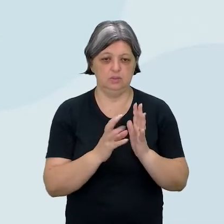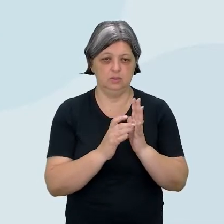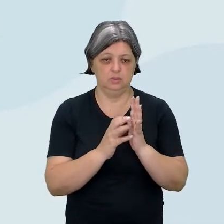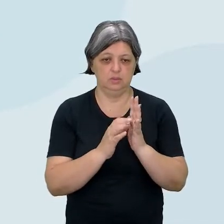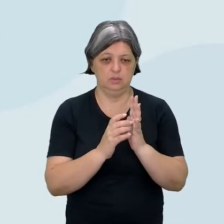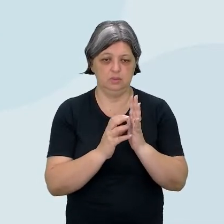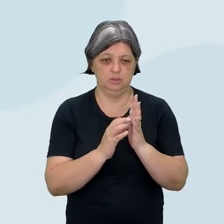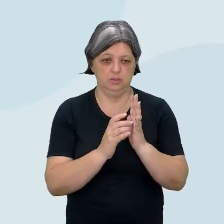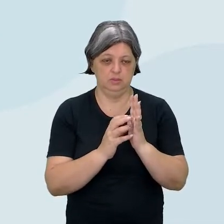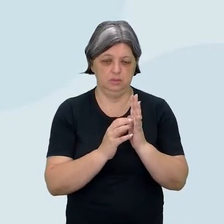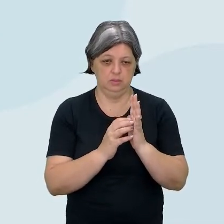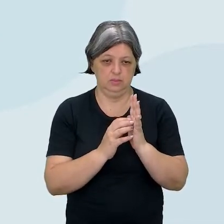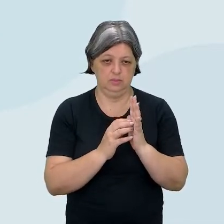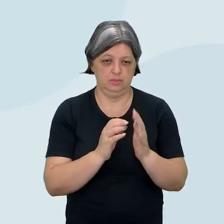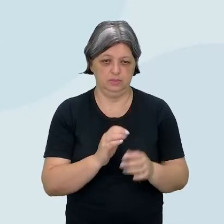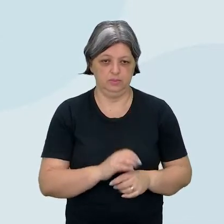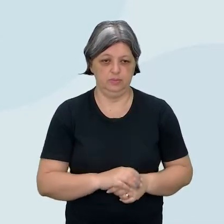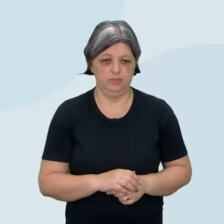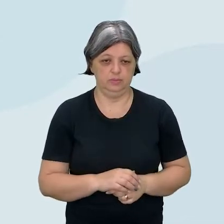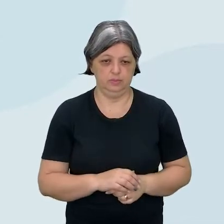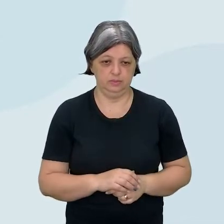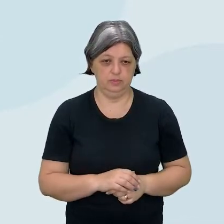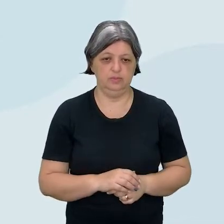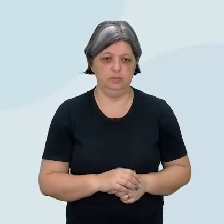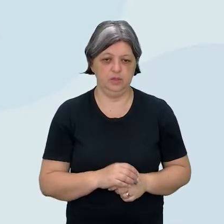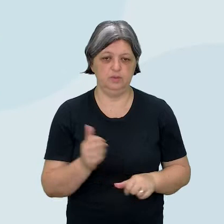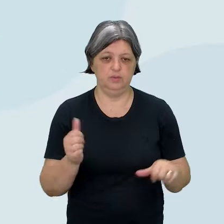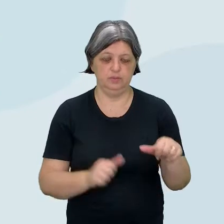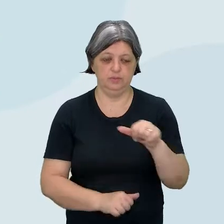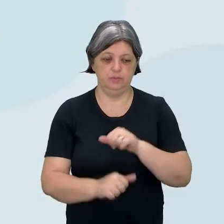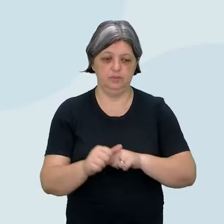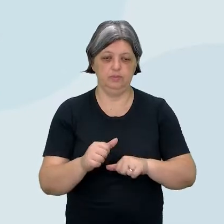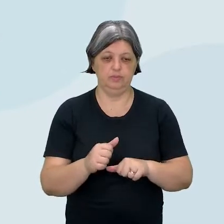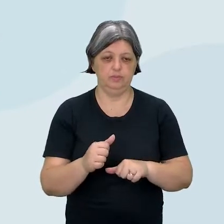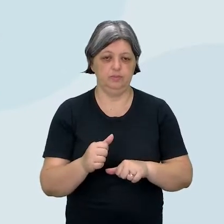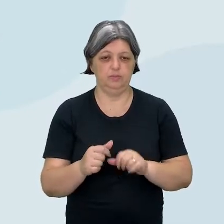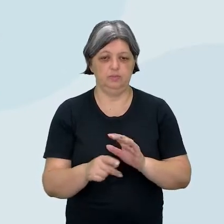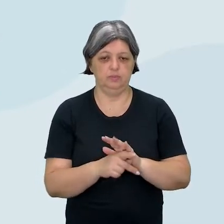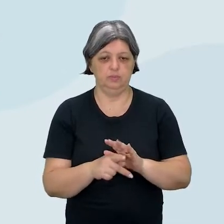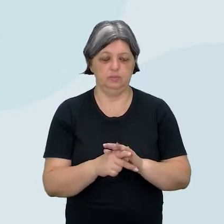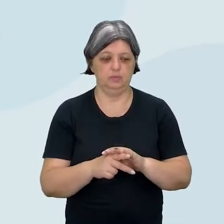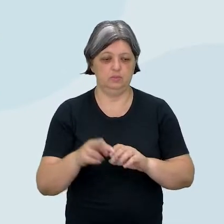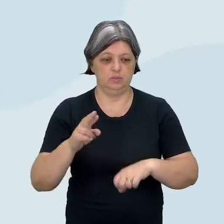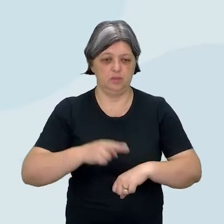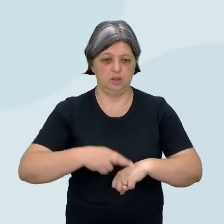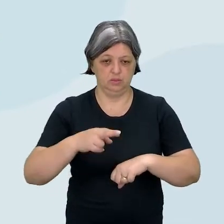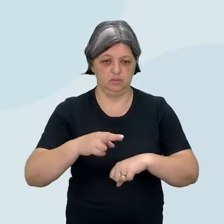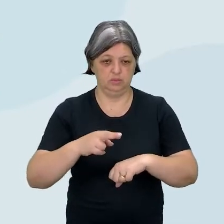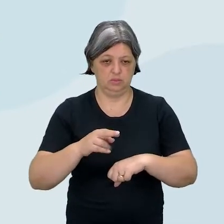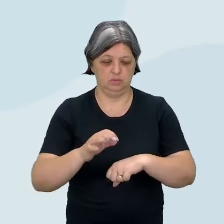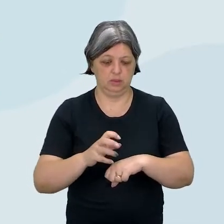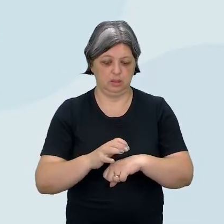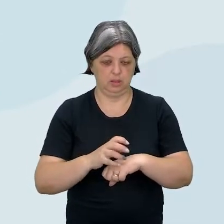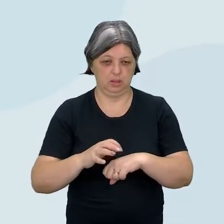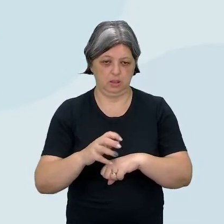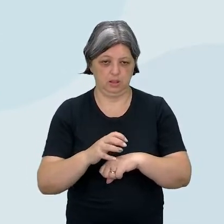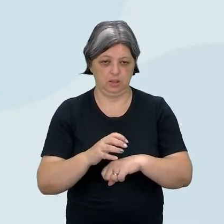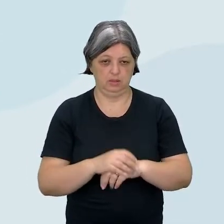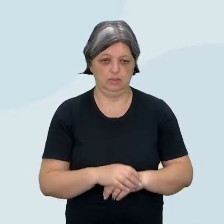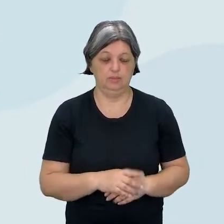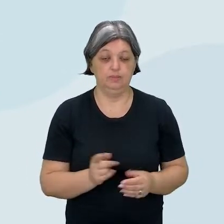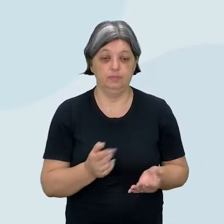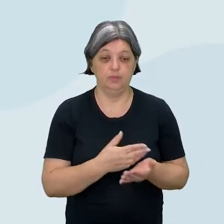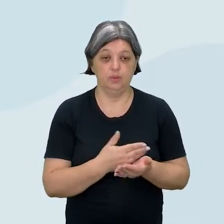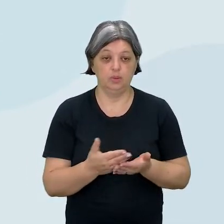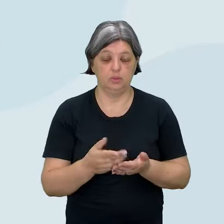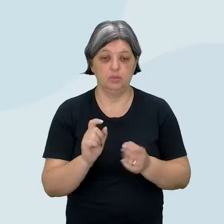vão corroendo essa rocha, modificando esse substrato. E a partir daí, eu dou